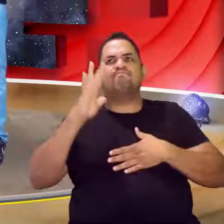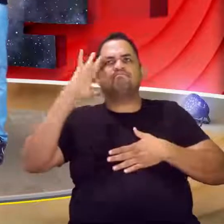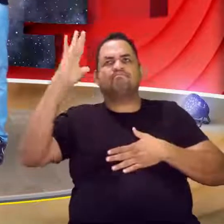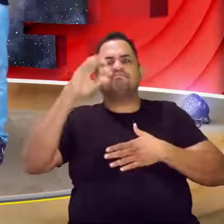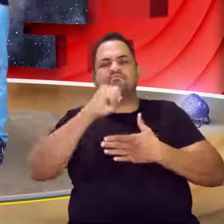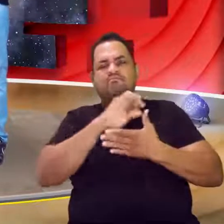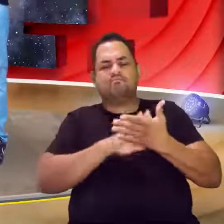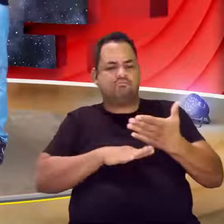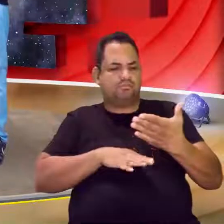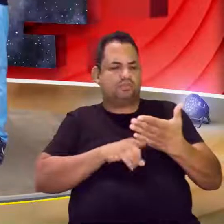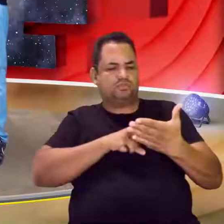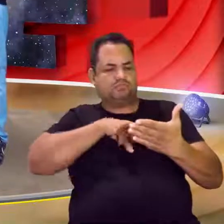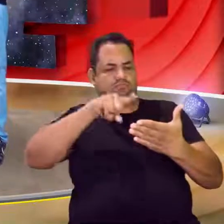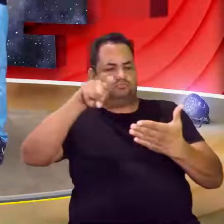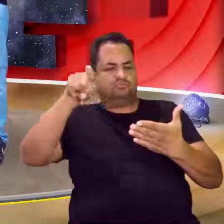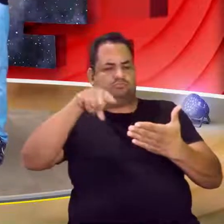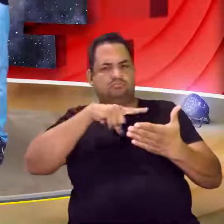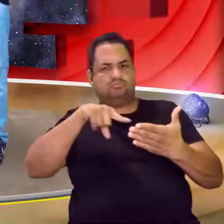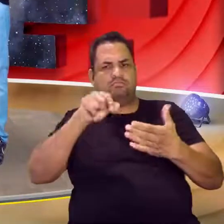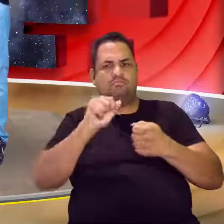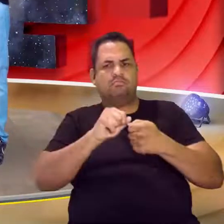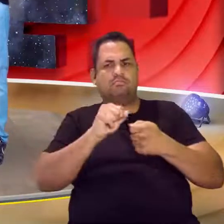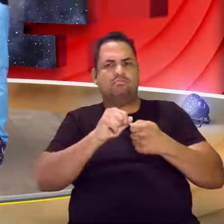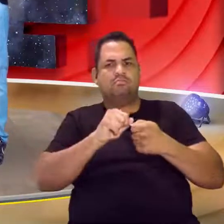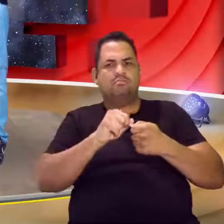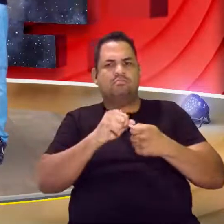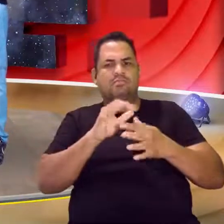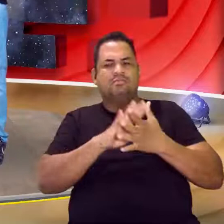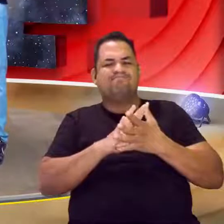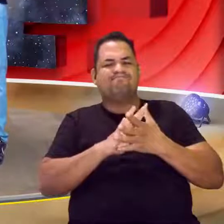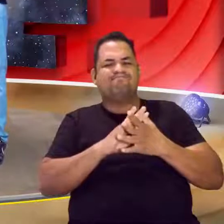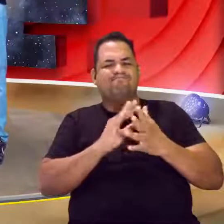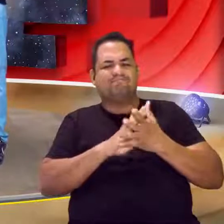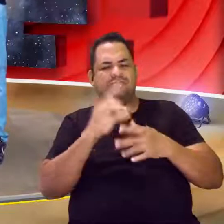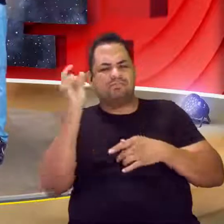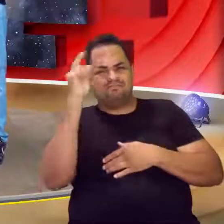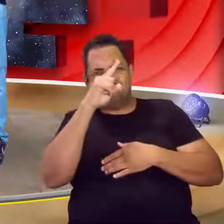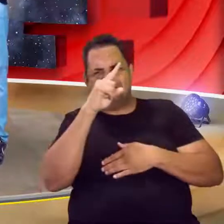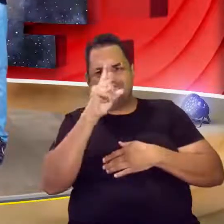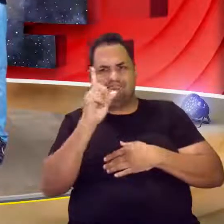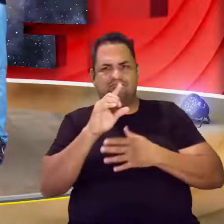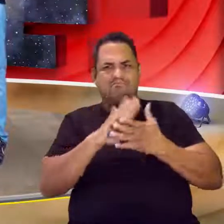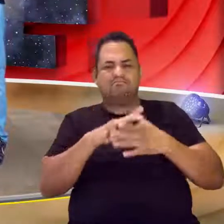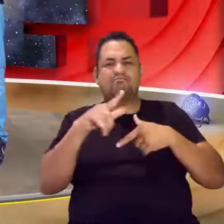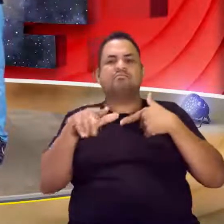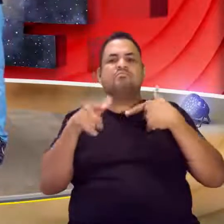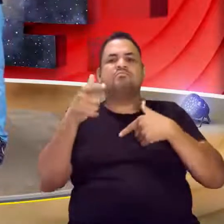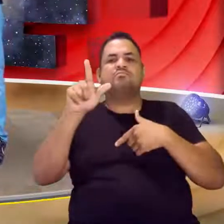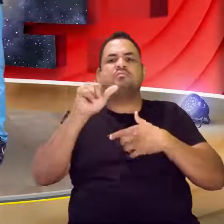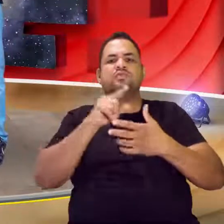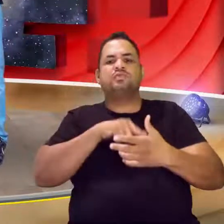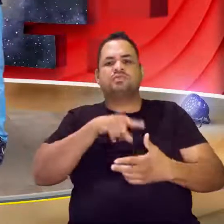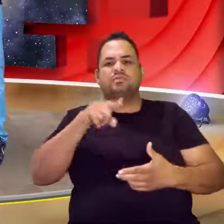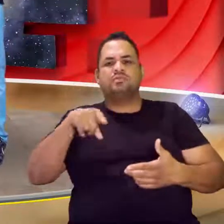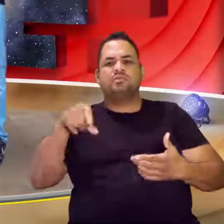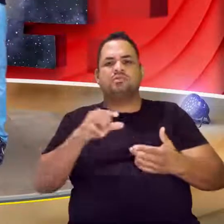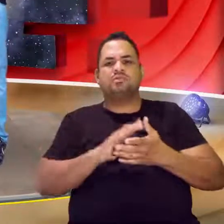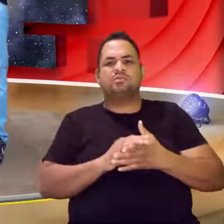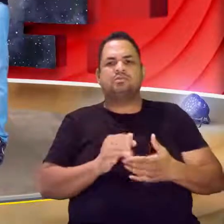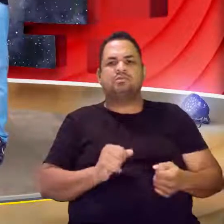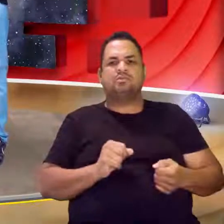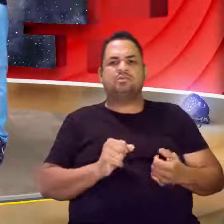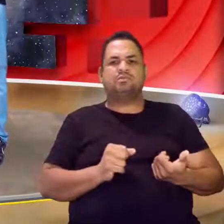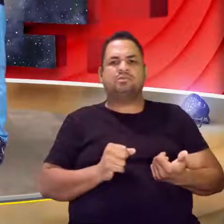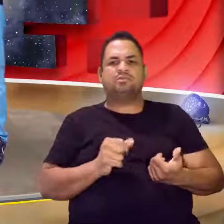pega uma questão de gráfico, fez. Você pega uma questão difícil, leu, falou, não, vai para a próxima. A outra é do gráfico também, você já fez